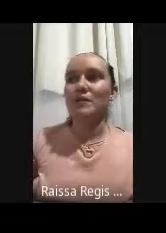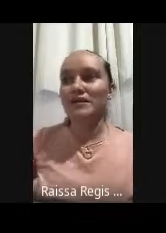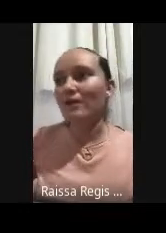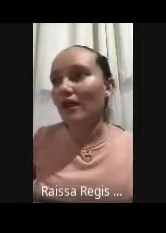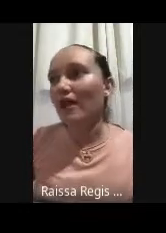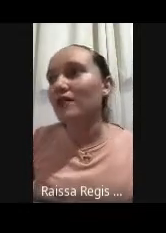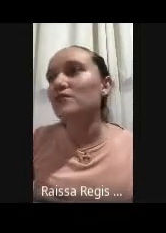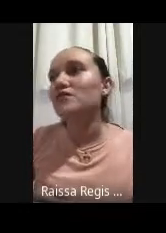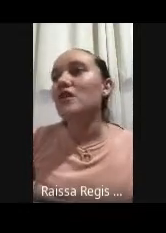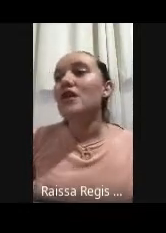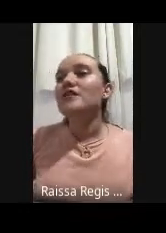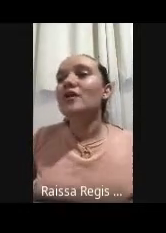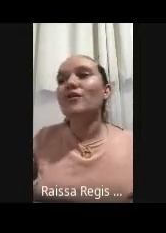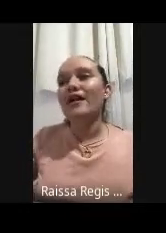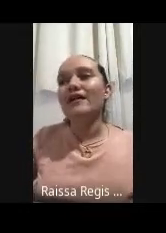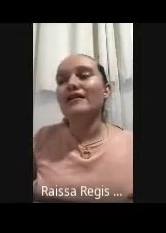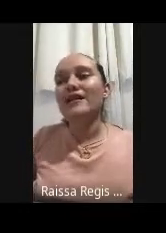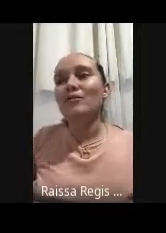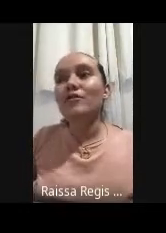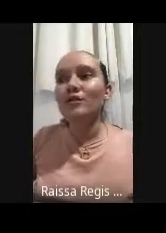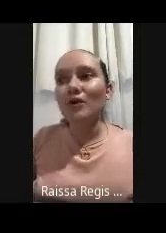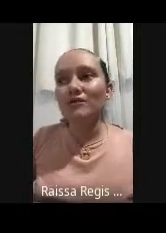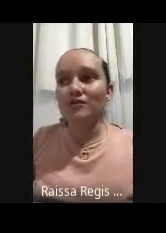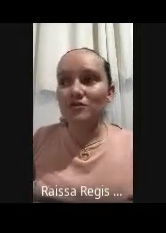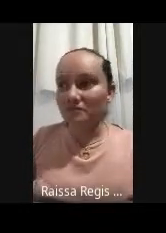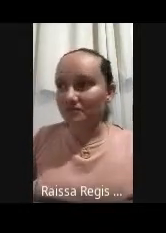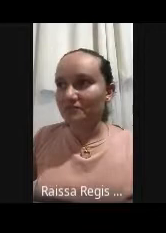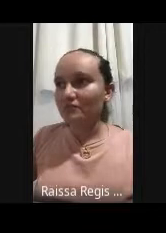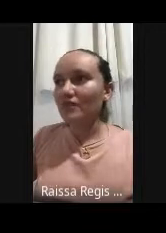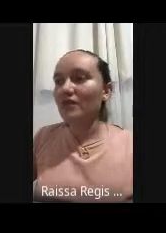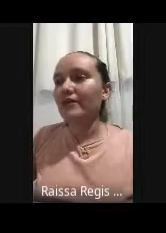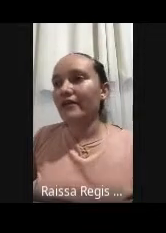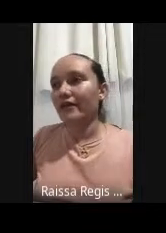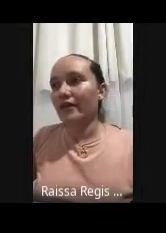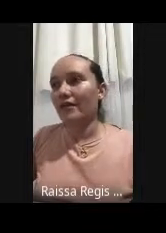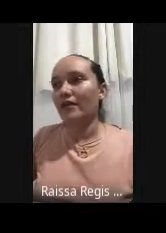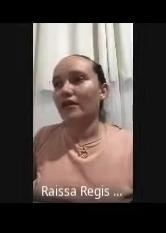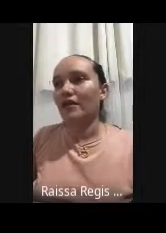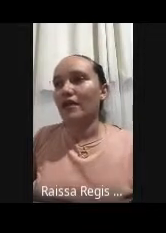organiza os pensamentos. Então, ela é muito importante.